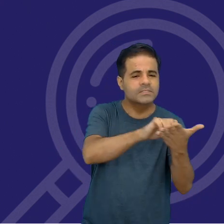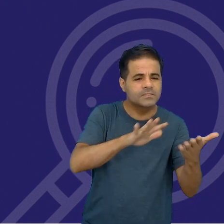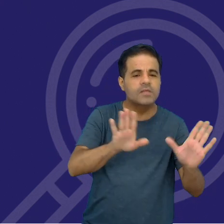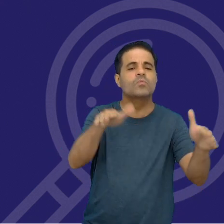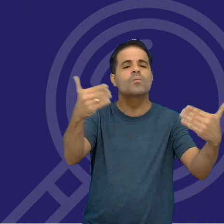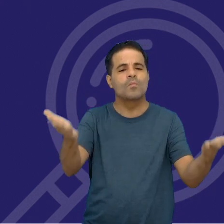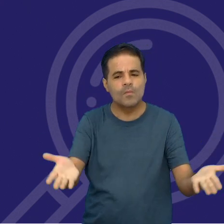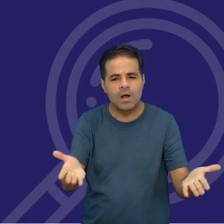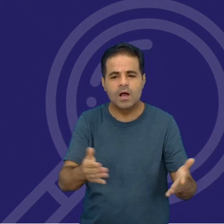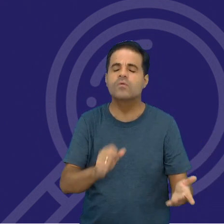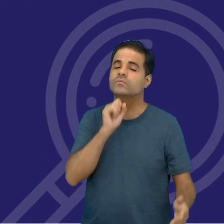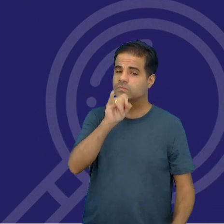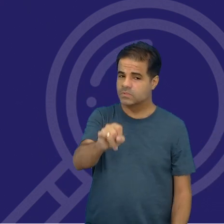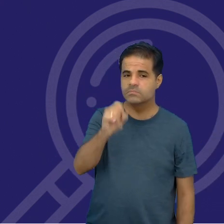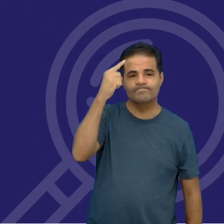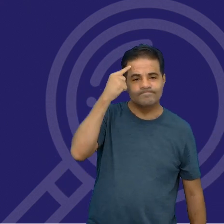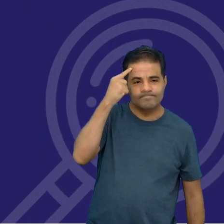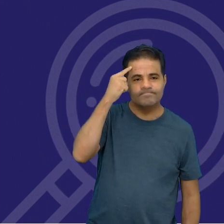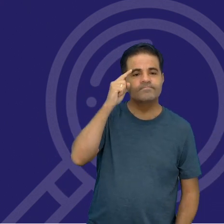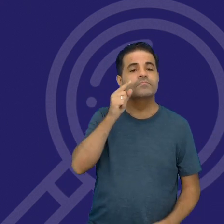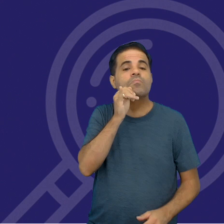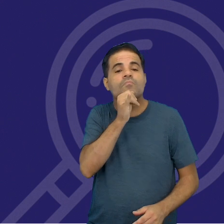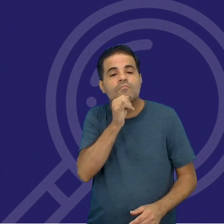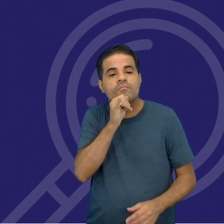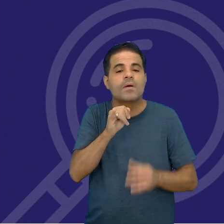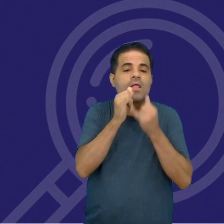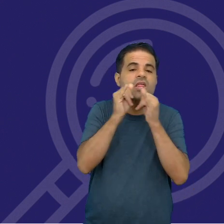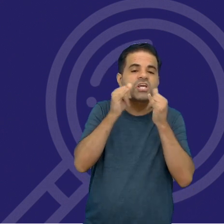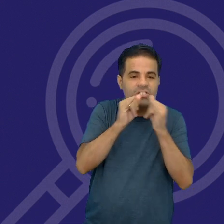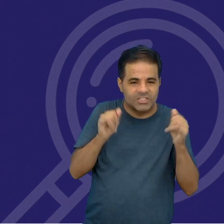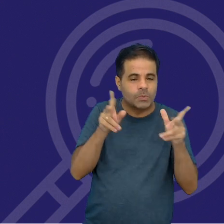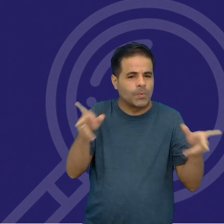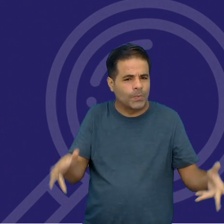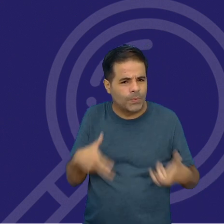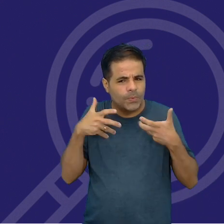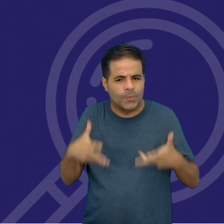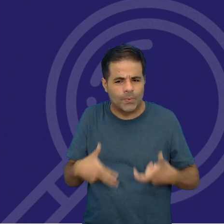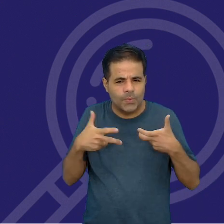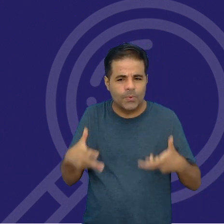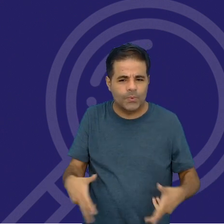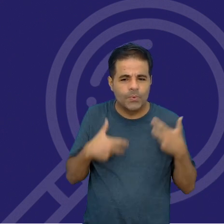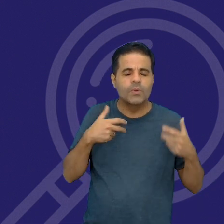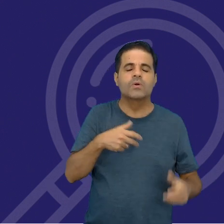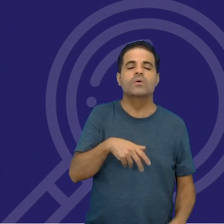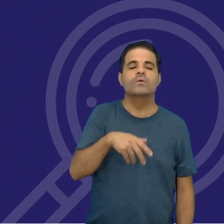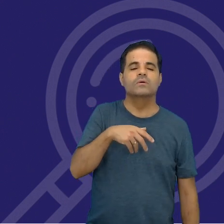atividade, ó, simulando o consumo de energia elétrica.